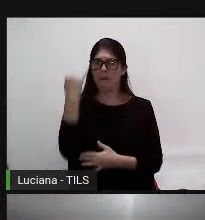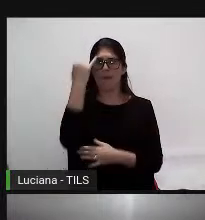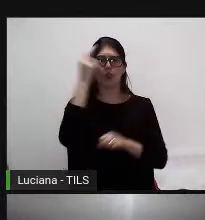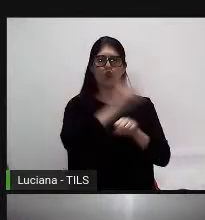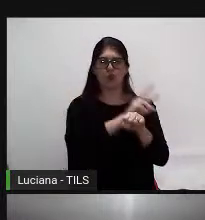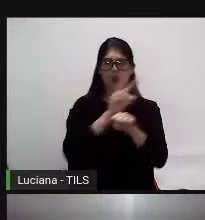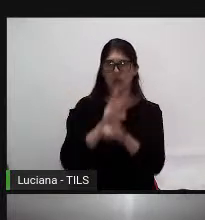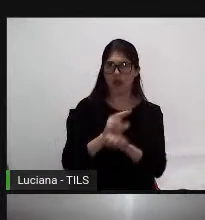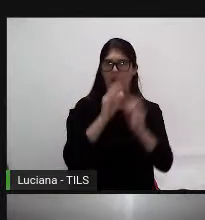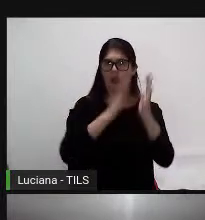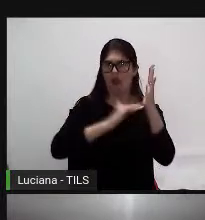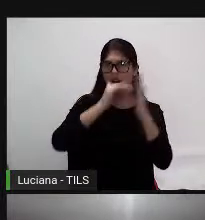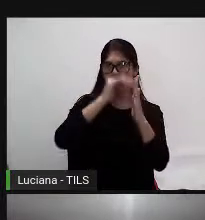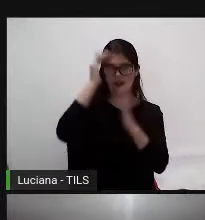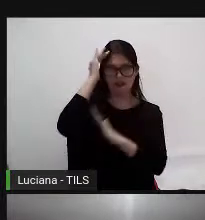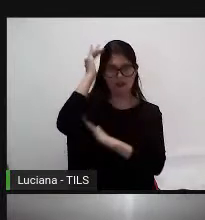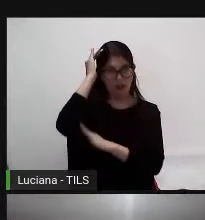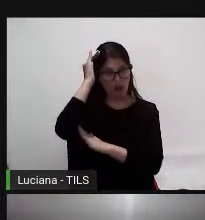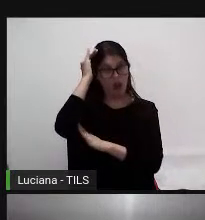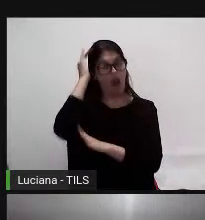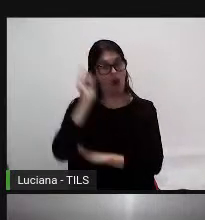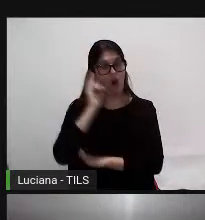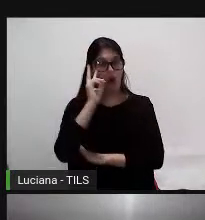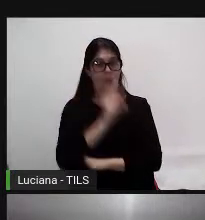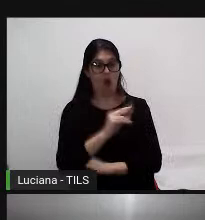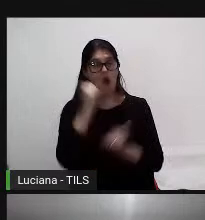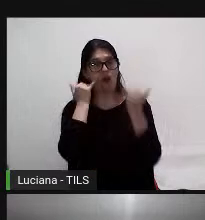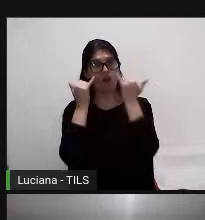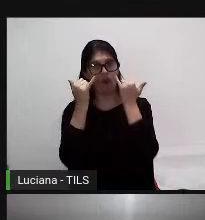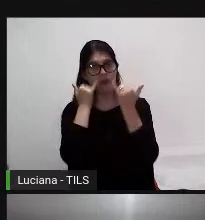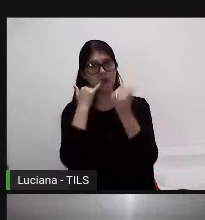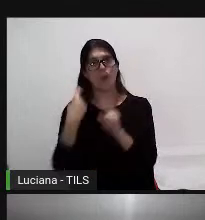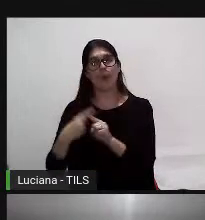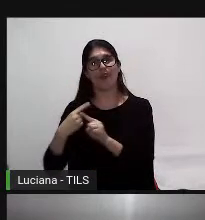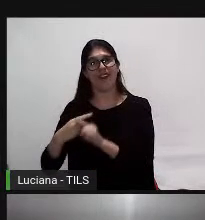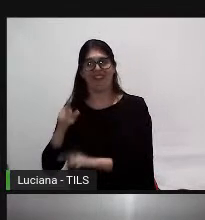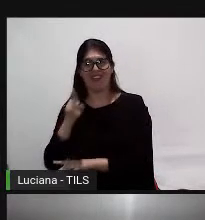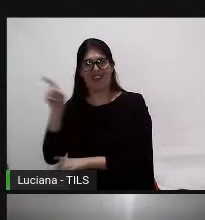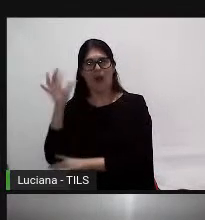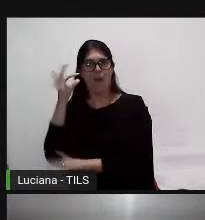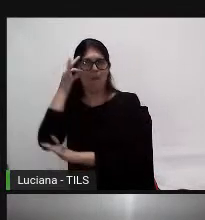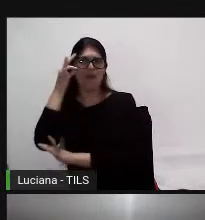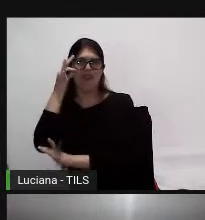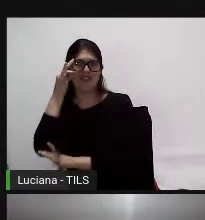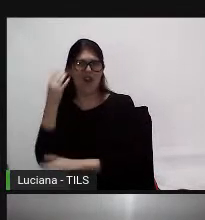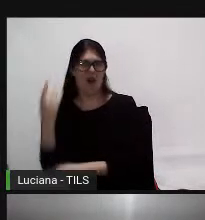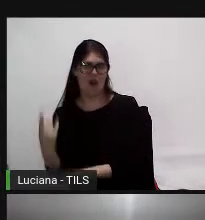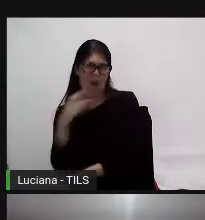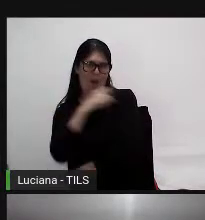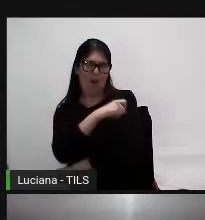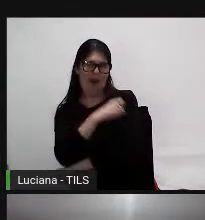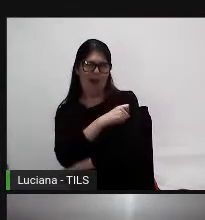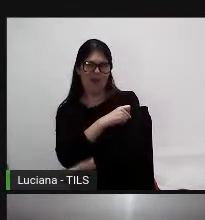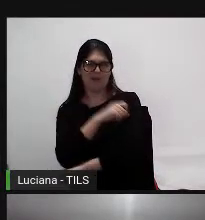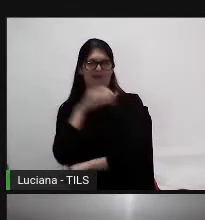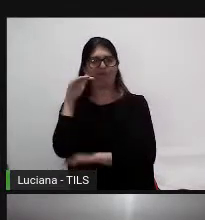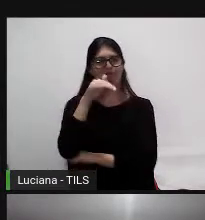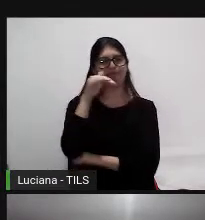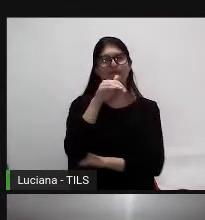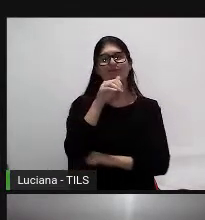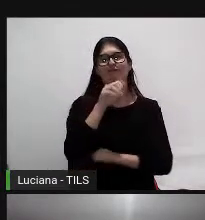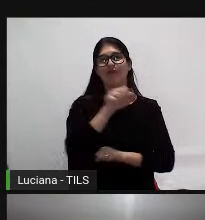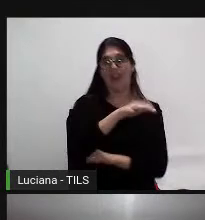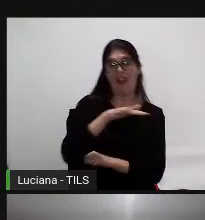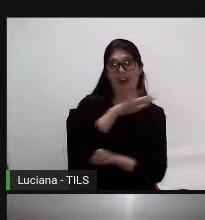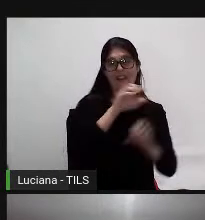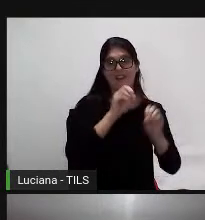aí. E sabendo que, quando estávamos no presencial, muitos estudantes chegavam lá no ensino